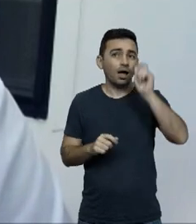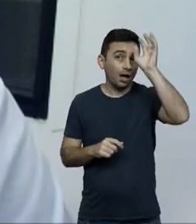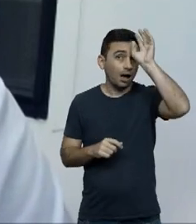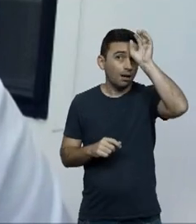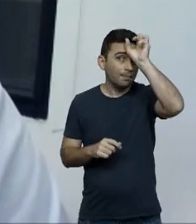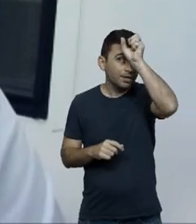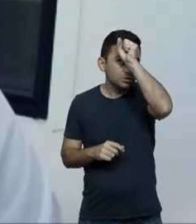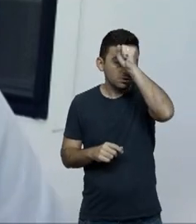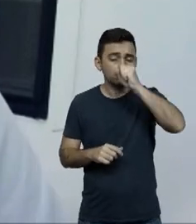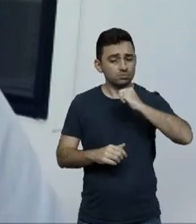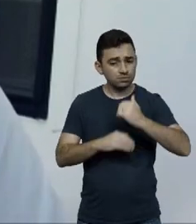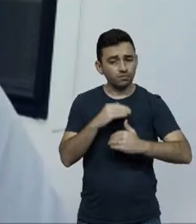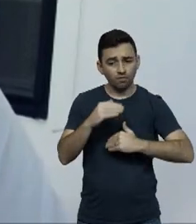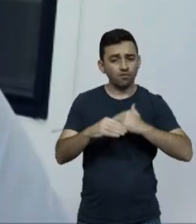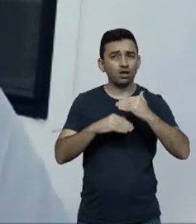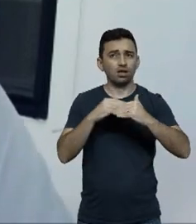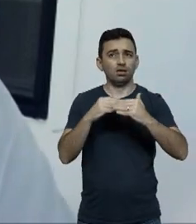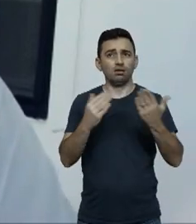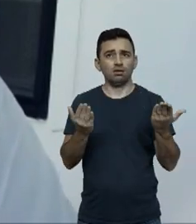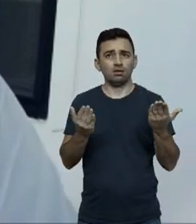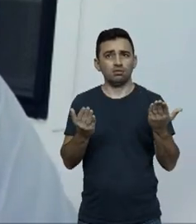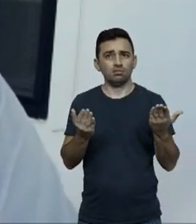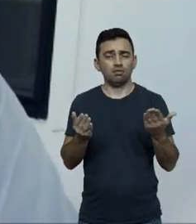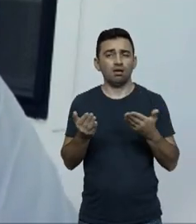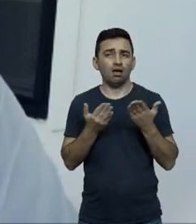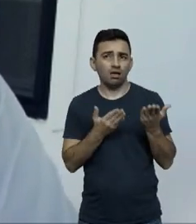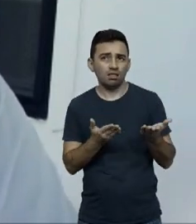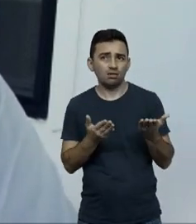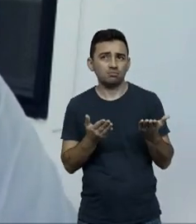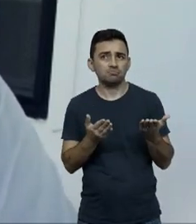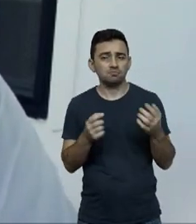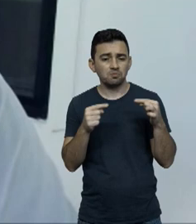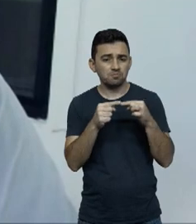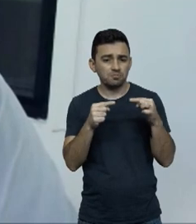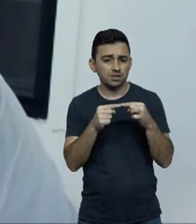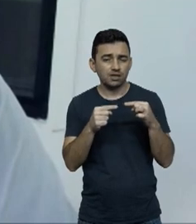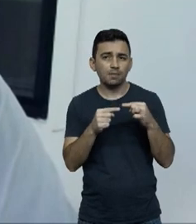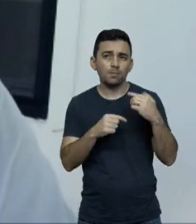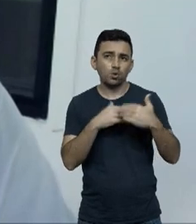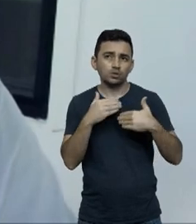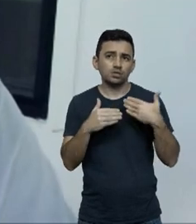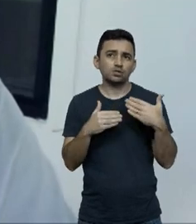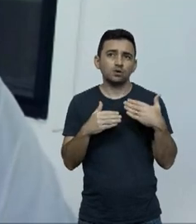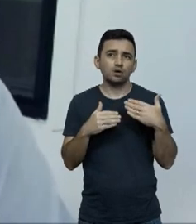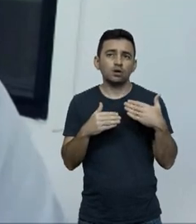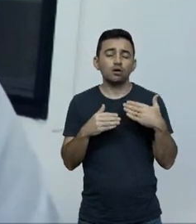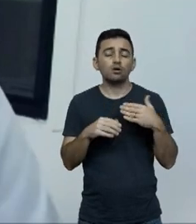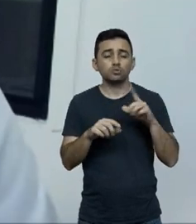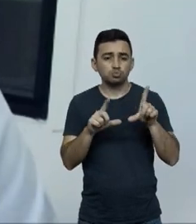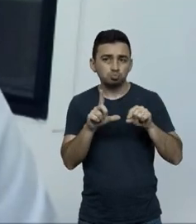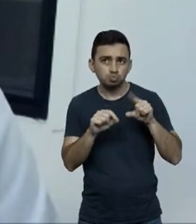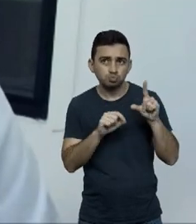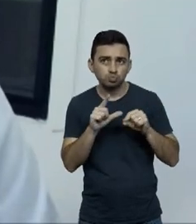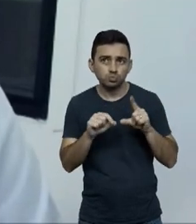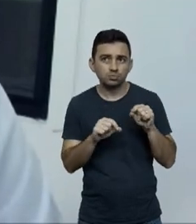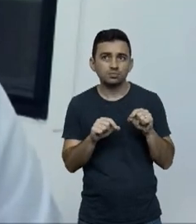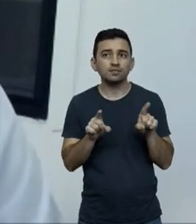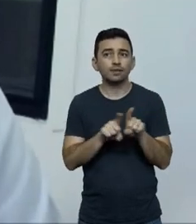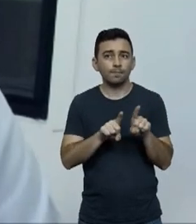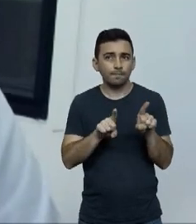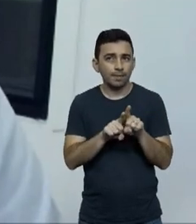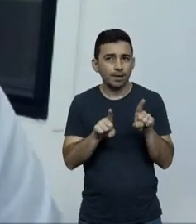objetivo de aperfeiçoar sejamos respeito ao processo seletivo e também